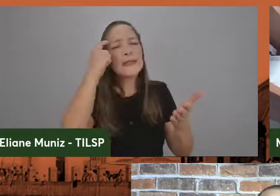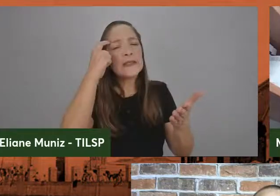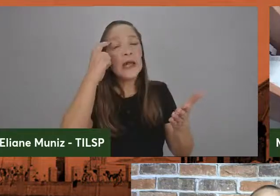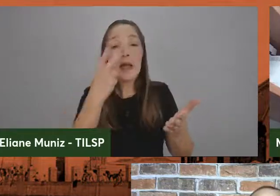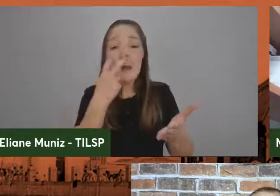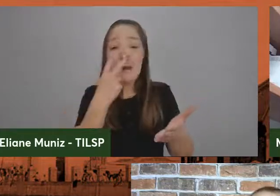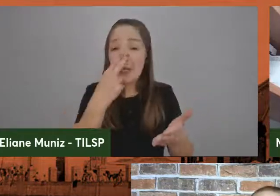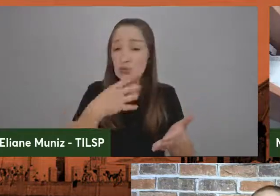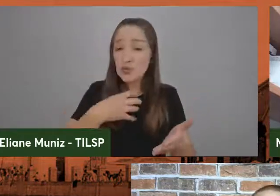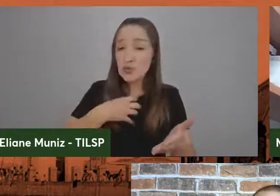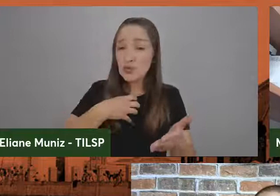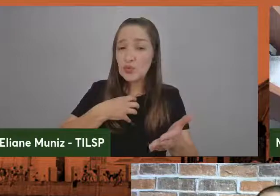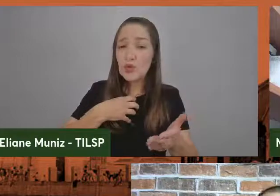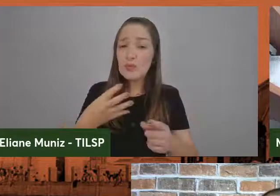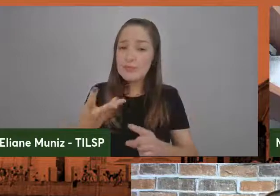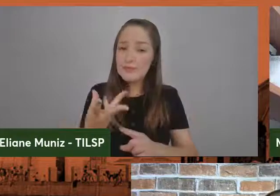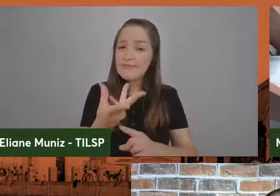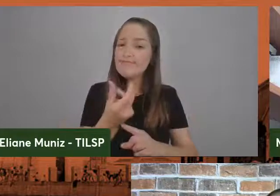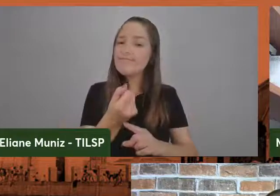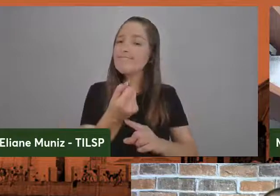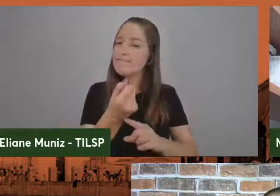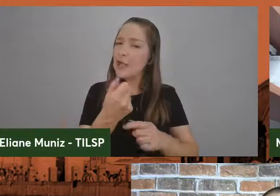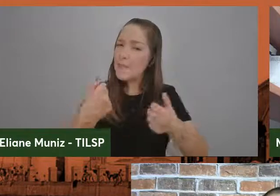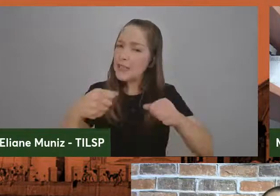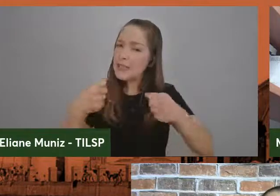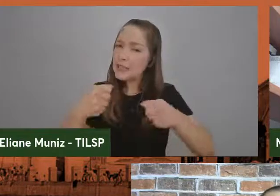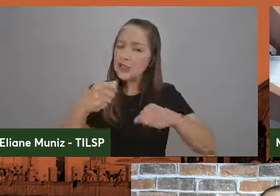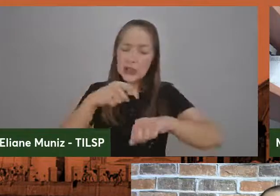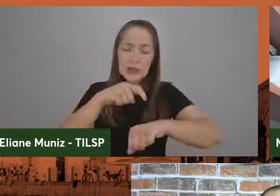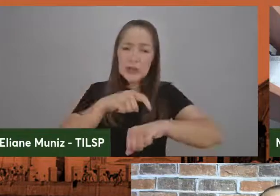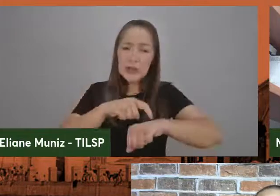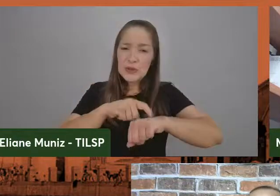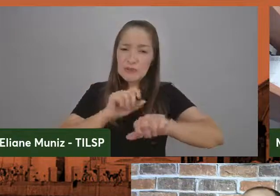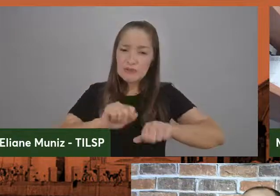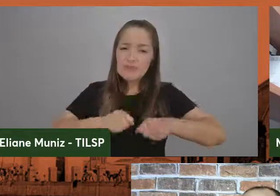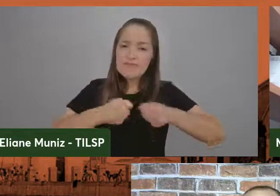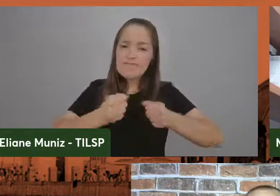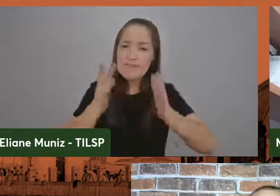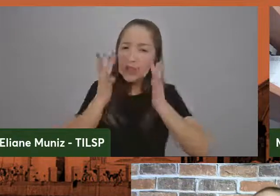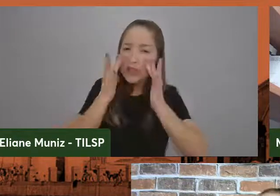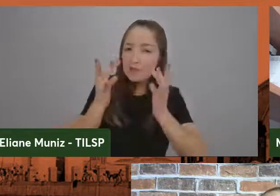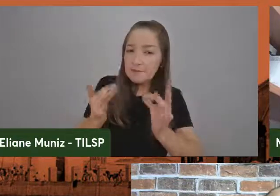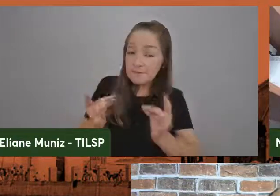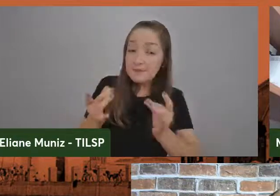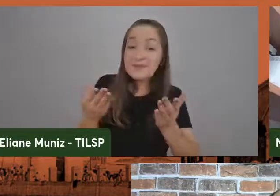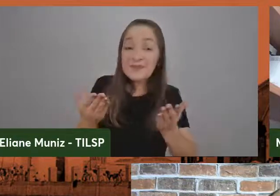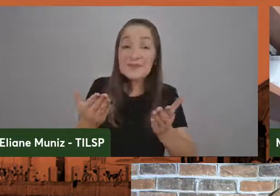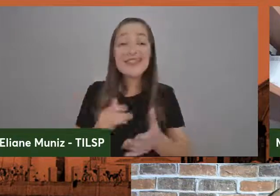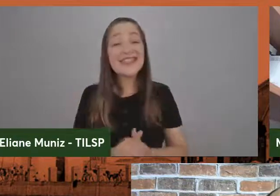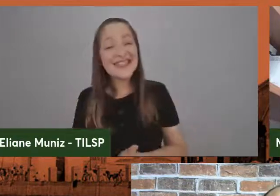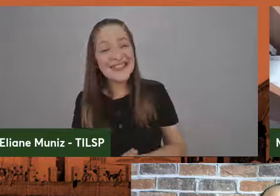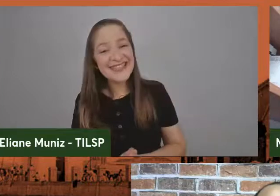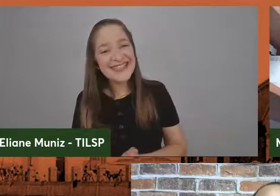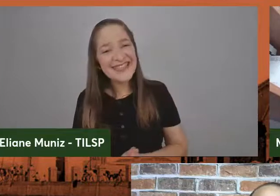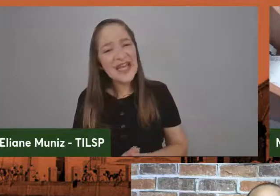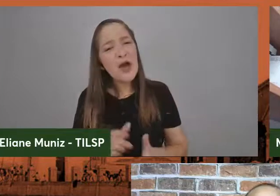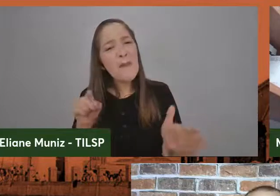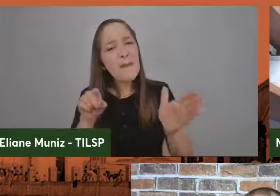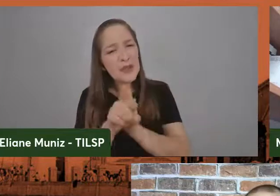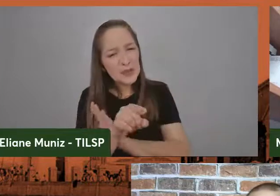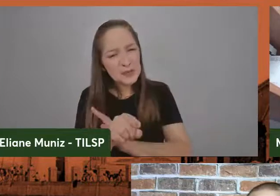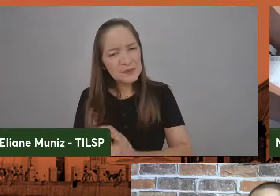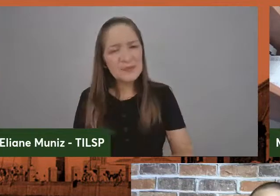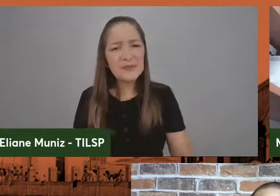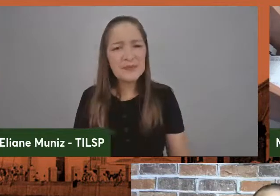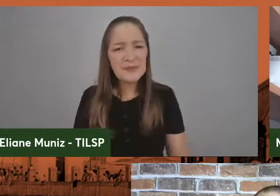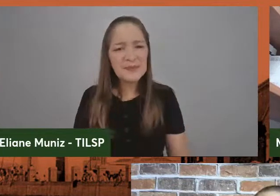arte que demanda muito tempo. E aí, né, muito tempo, dedicação e atenção. E aí, Milton, eu gostaria muito de começar com essa pergunta. Como você